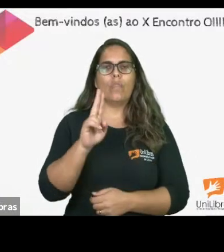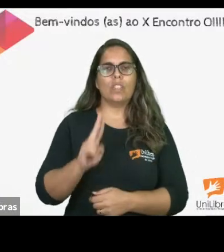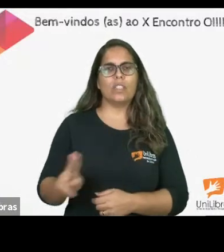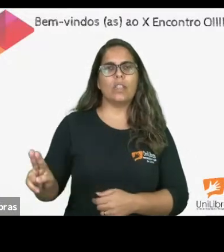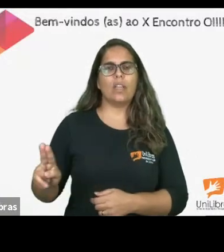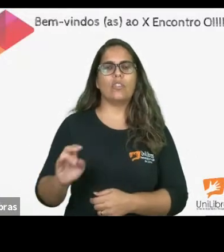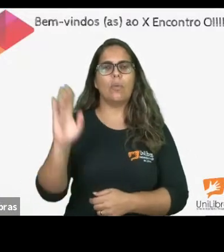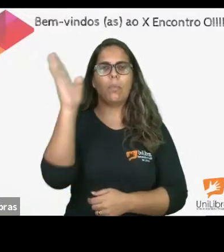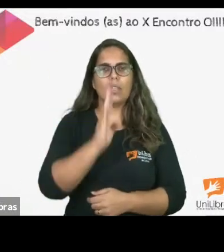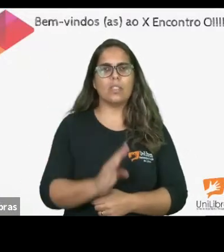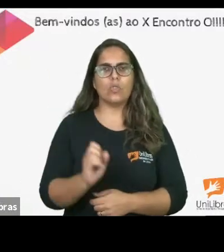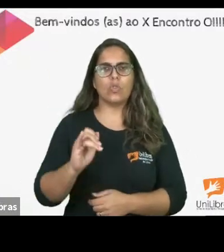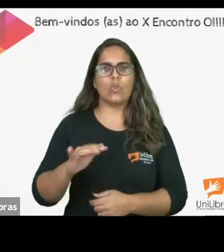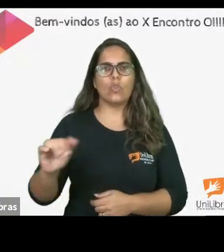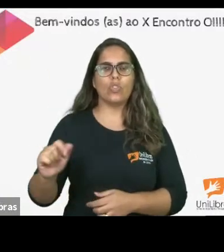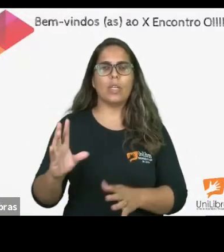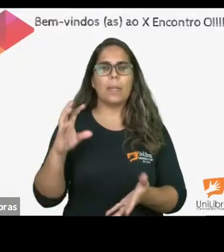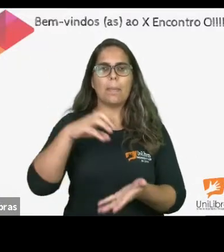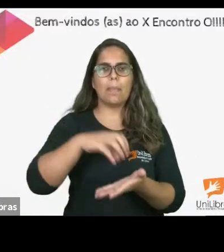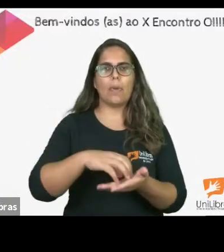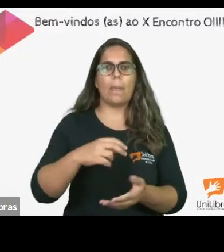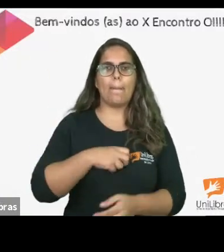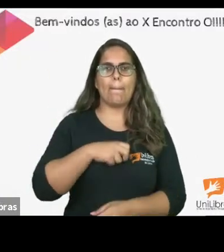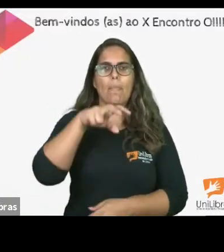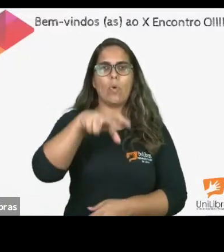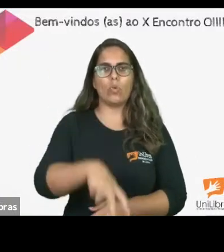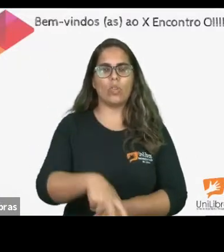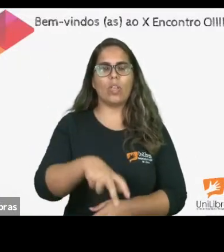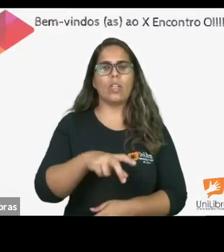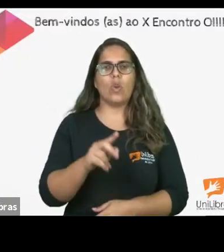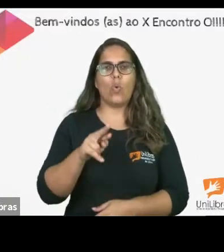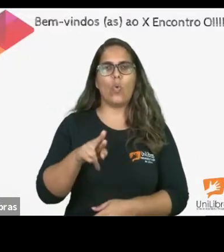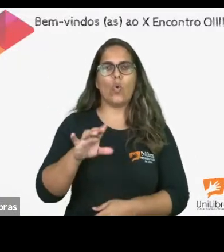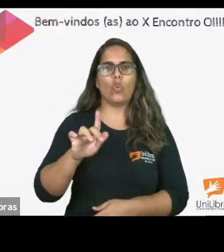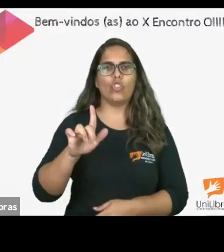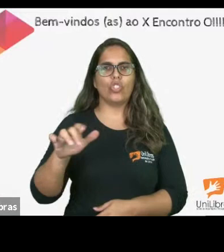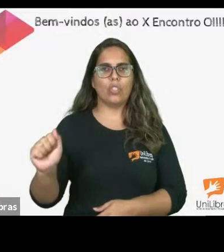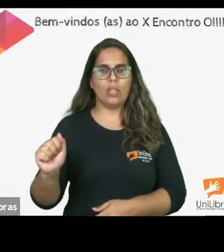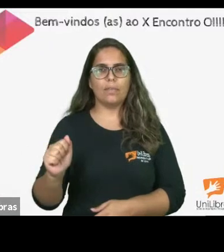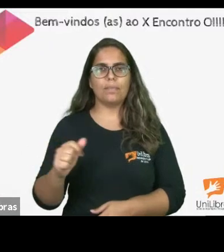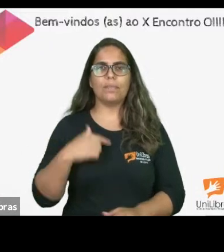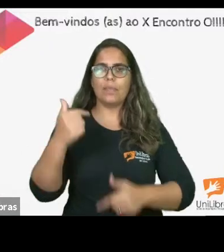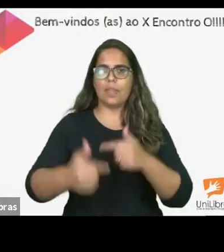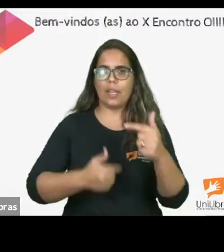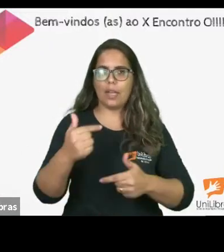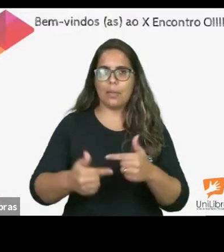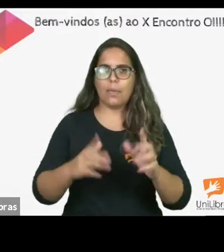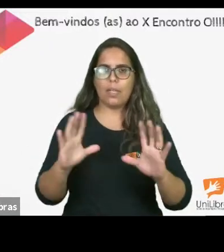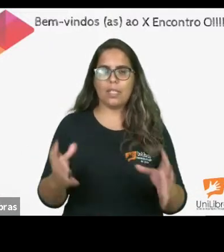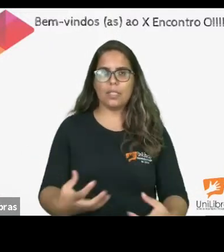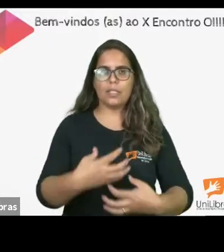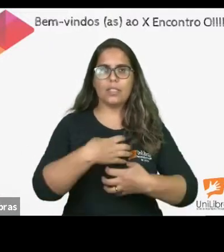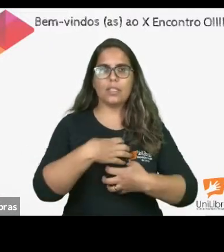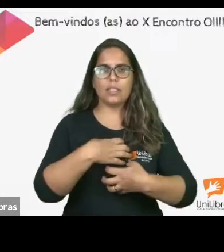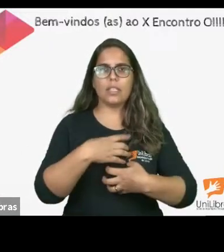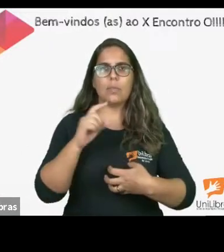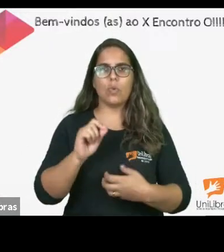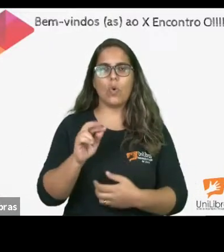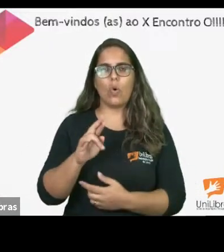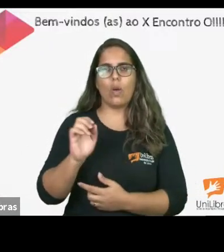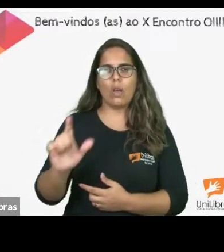membro honorário da Sociedade Portuguesa de Imunologia. Trabalha temas como sistema imune, tolerância oral